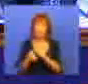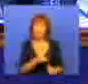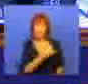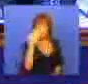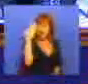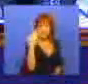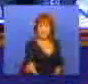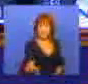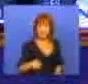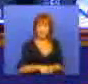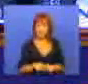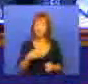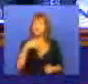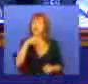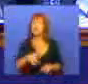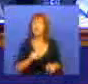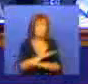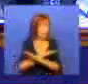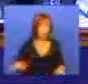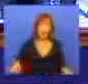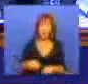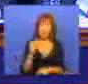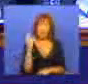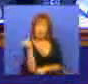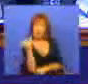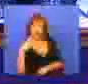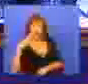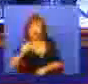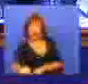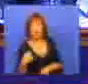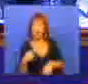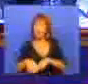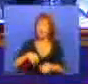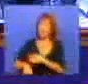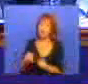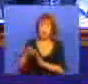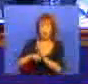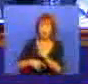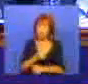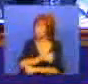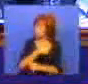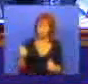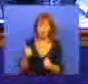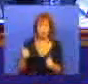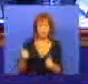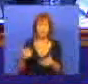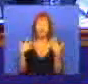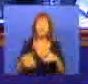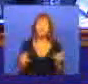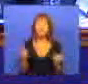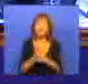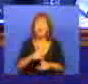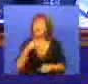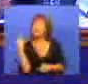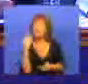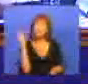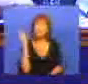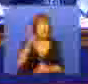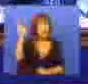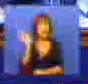Em 2007, anunciaram que acabariam com o IAS e fariam um programa muito melhor. Mas já não é só para